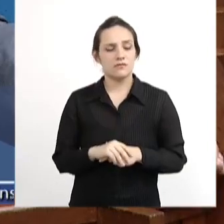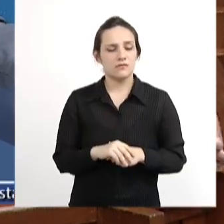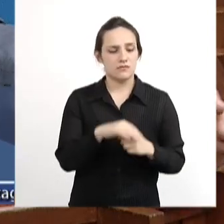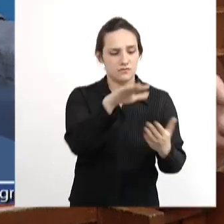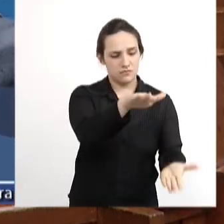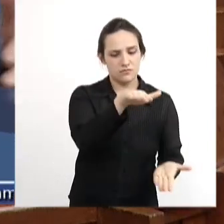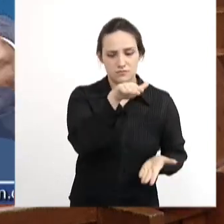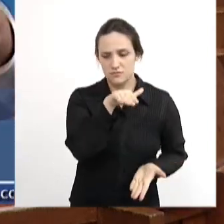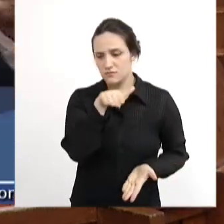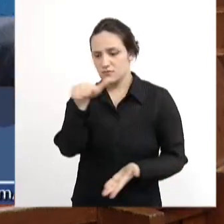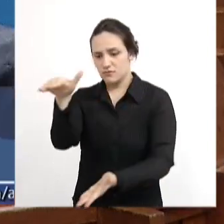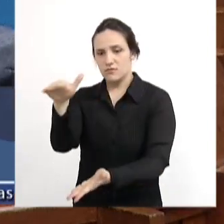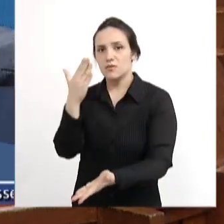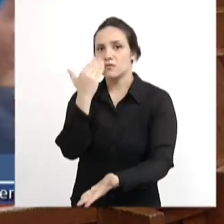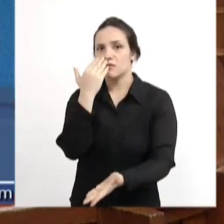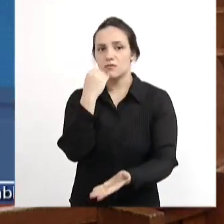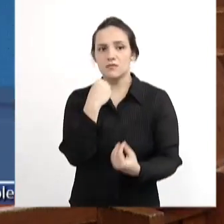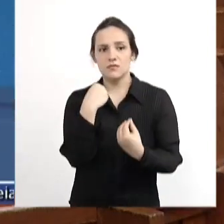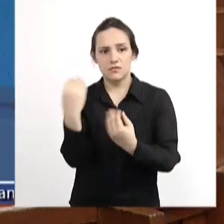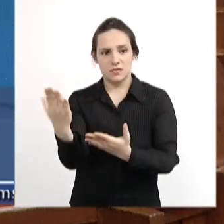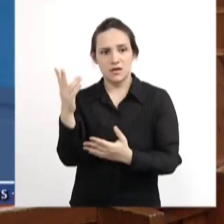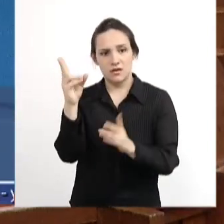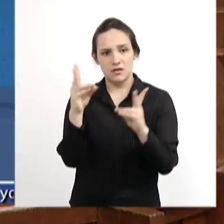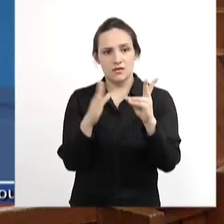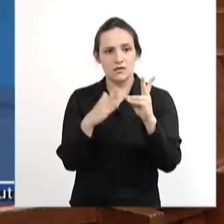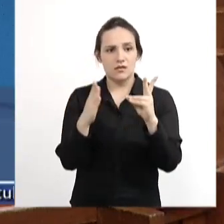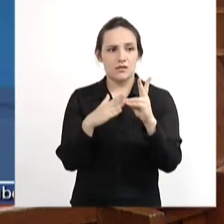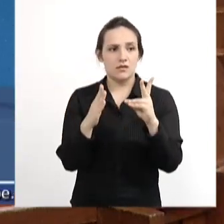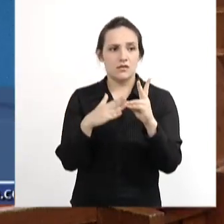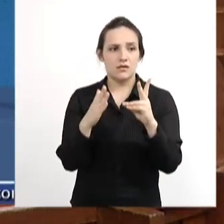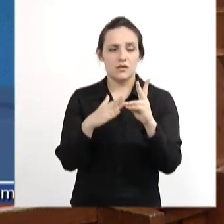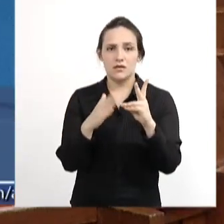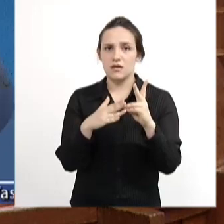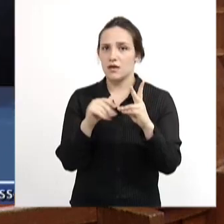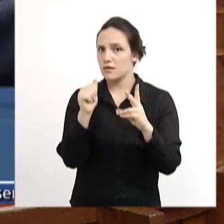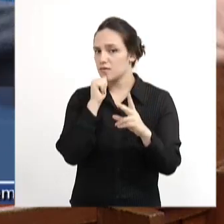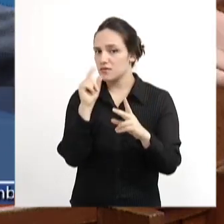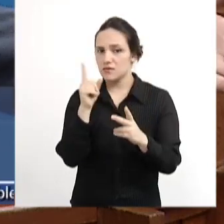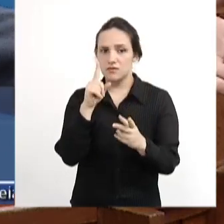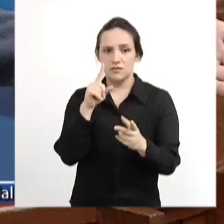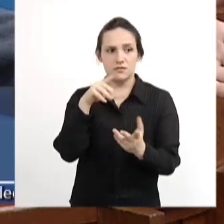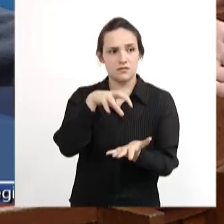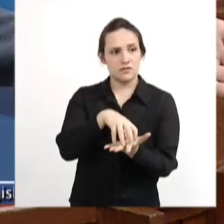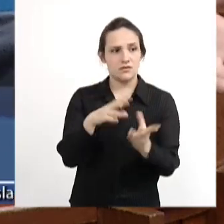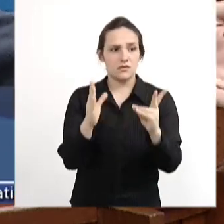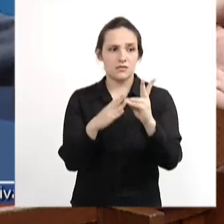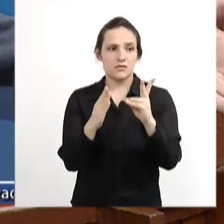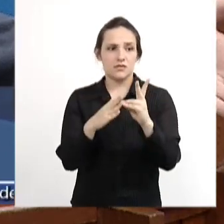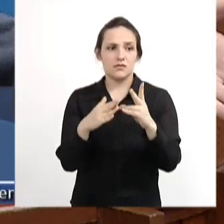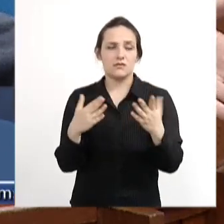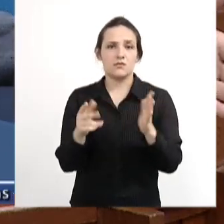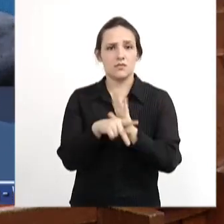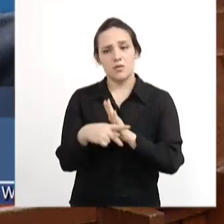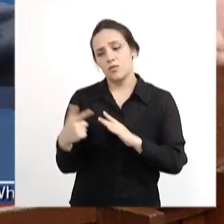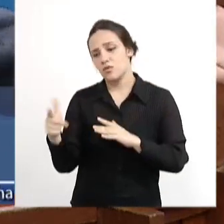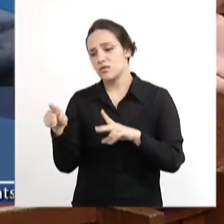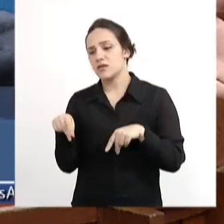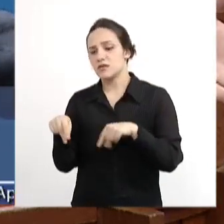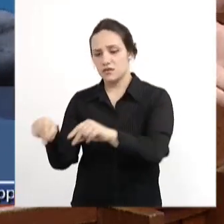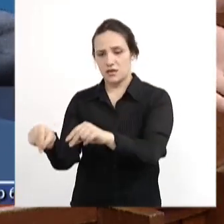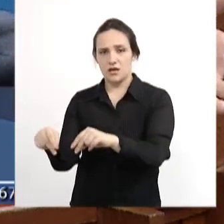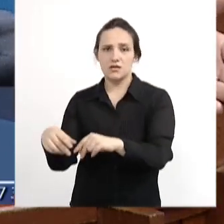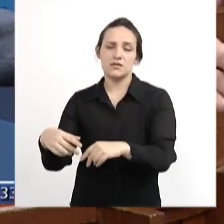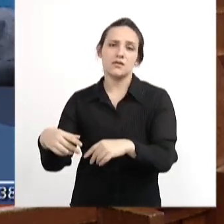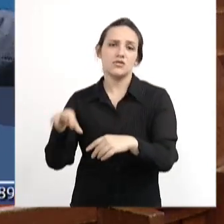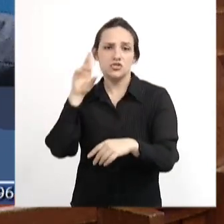básicas para os indígenas que estão fora das aldeias e está em terra invadida de terceiros e de